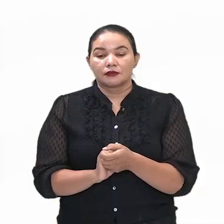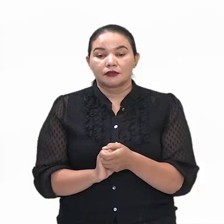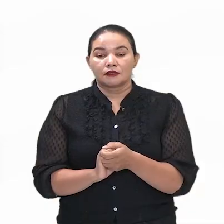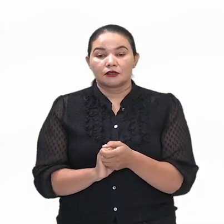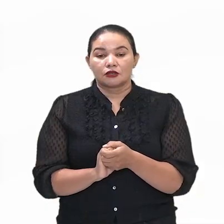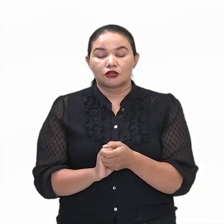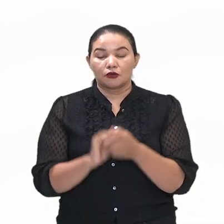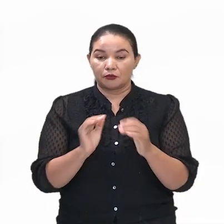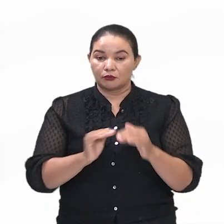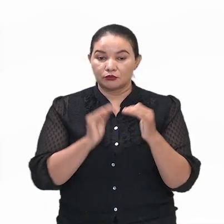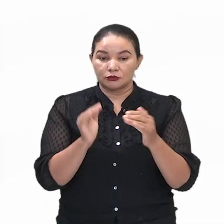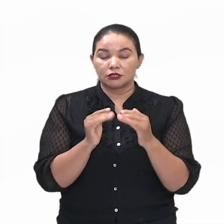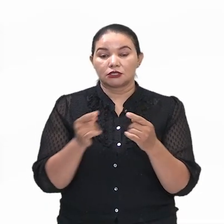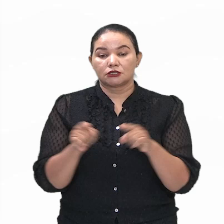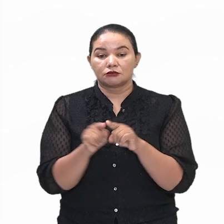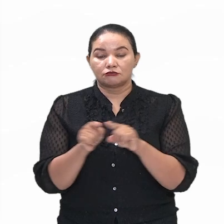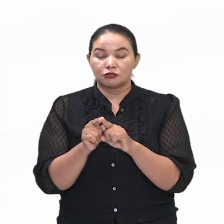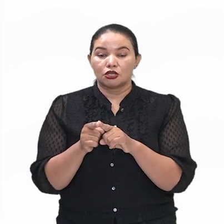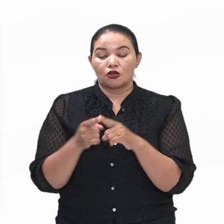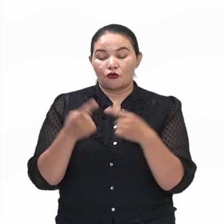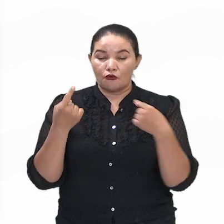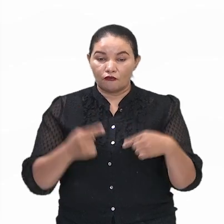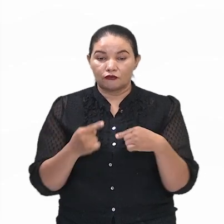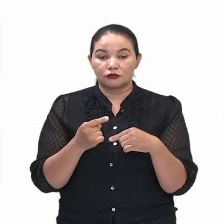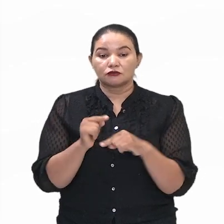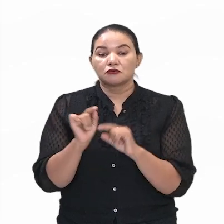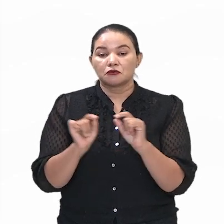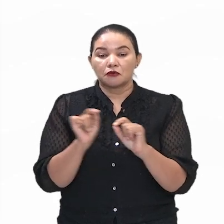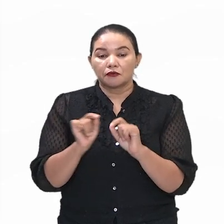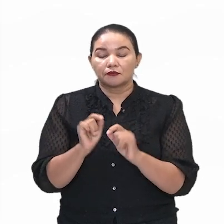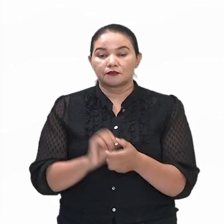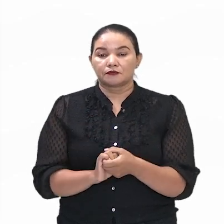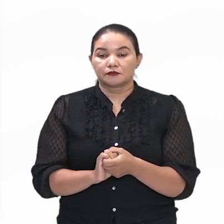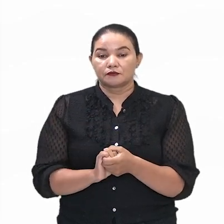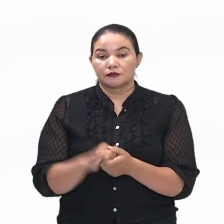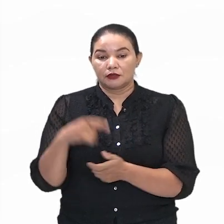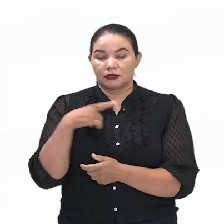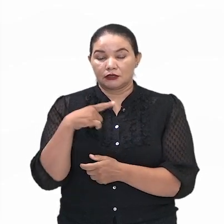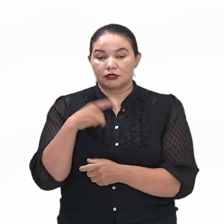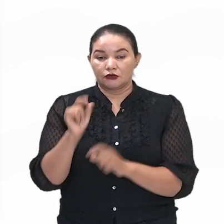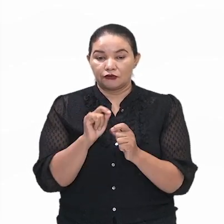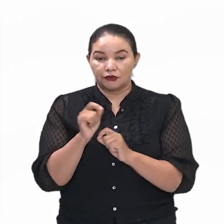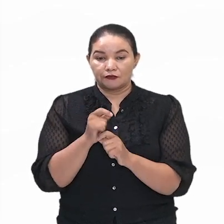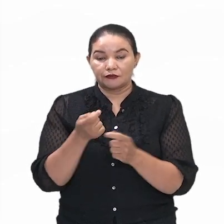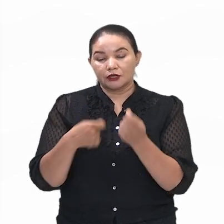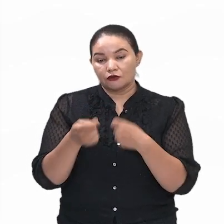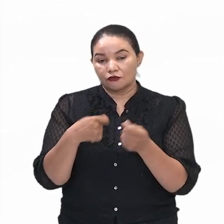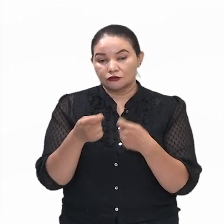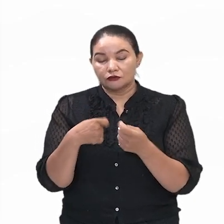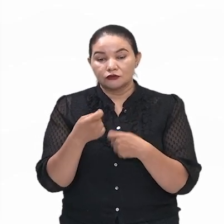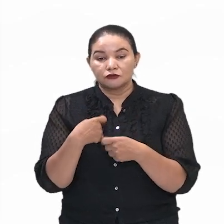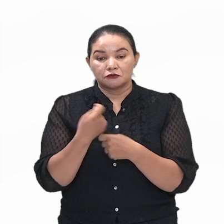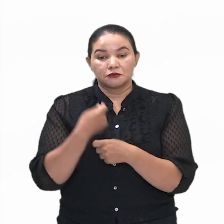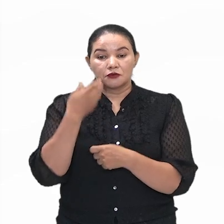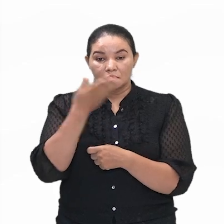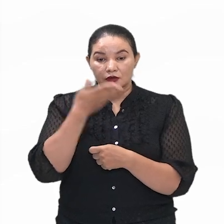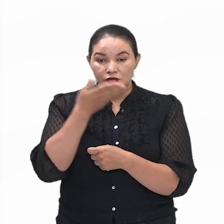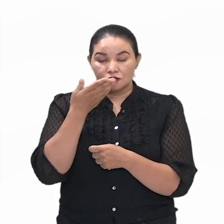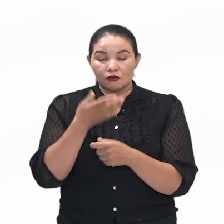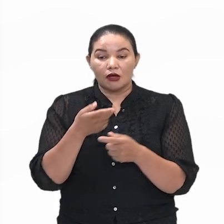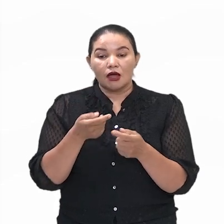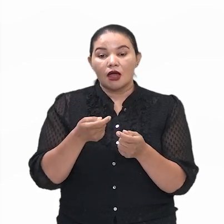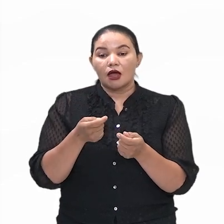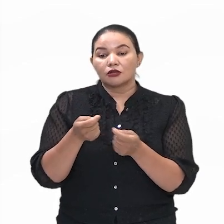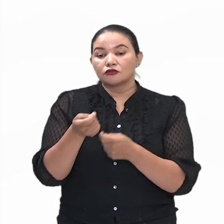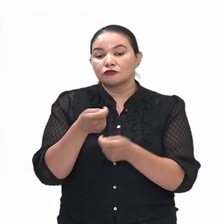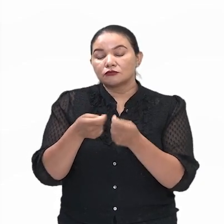e conflitos nesse sistema, observem só, tem aí uma economia açucareira que era controlada